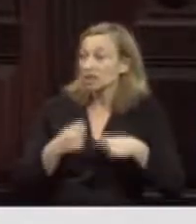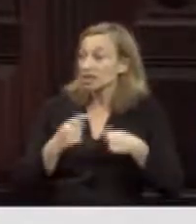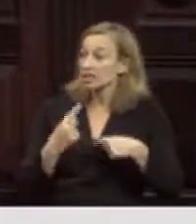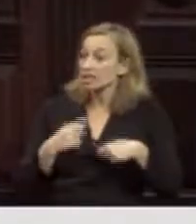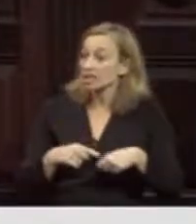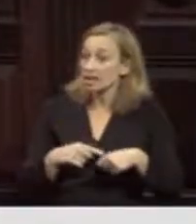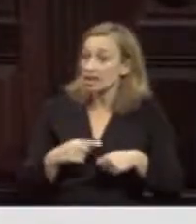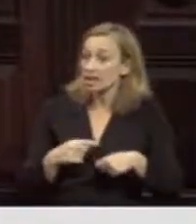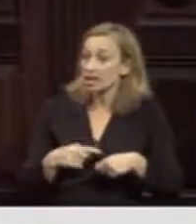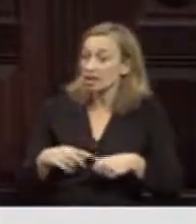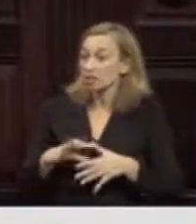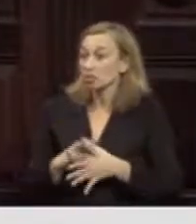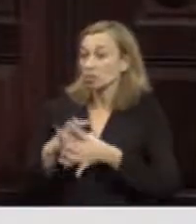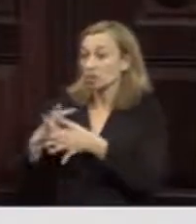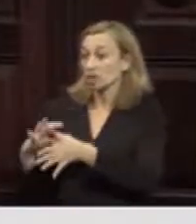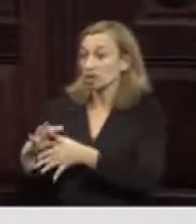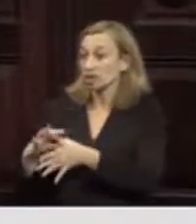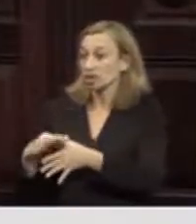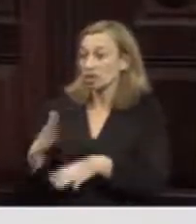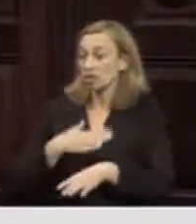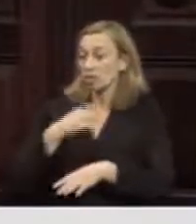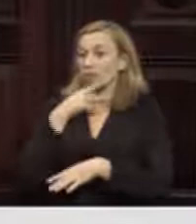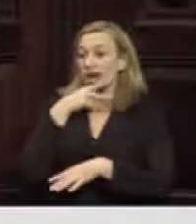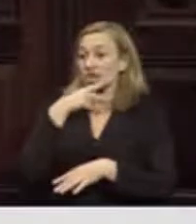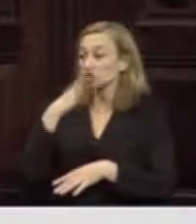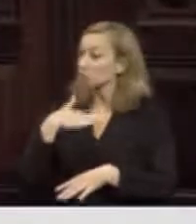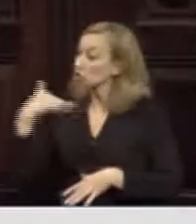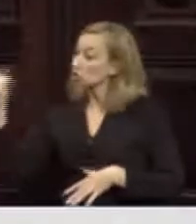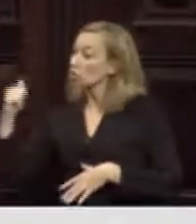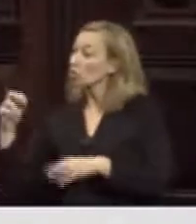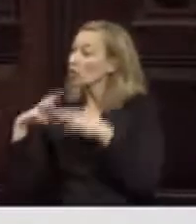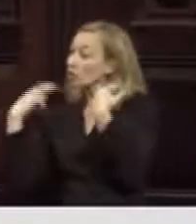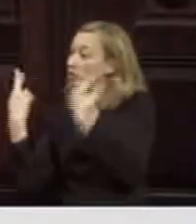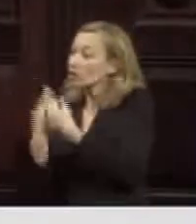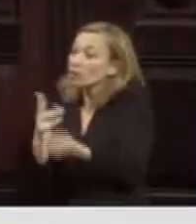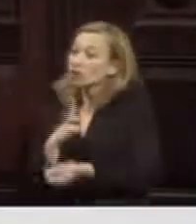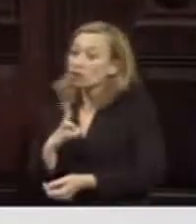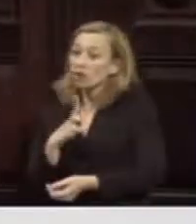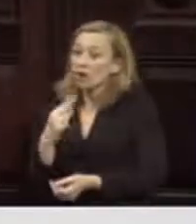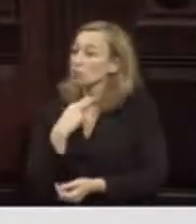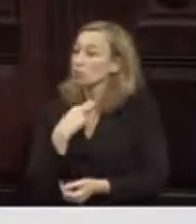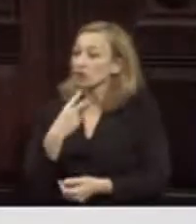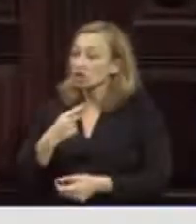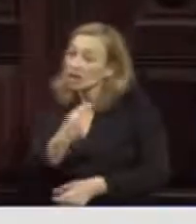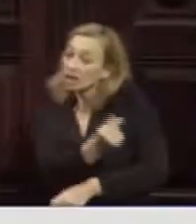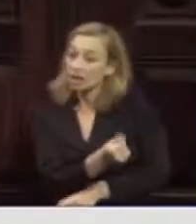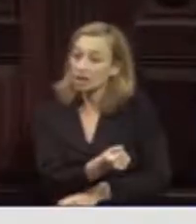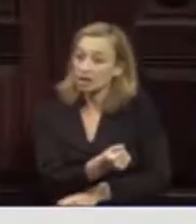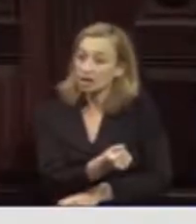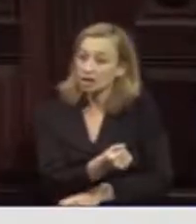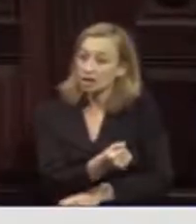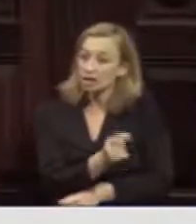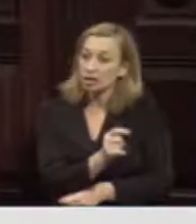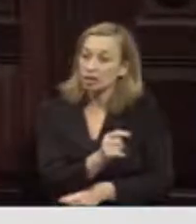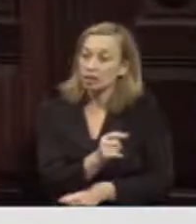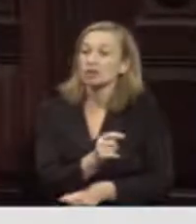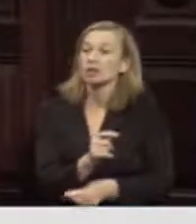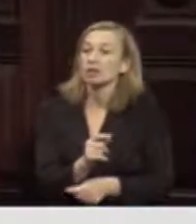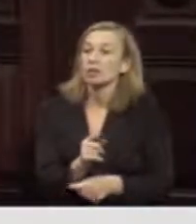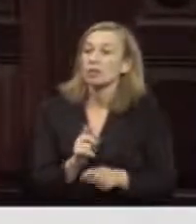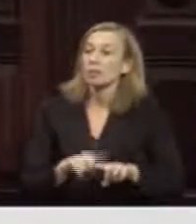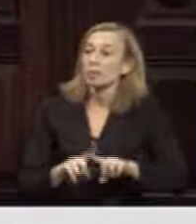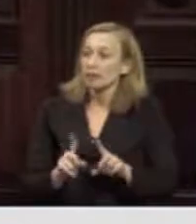acho fundamental que nós tenhamos feito esse ato e relembrar essa história e cobrar a votação do